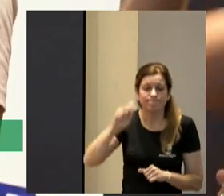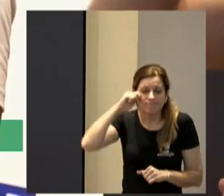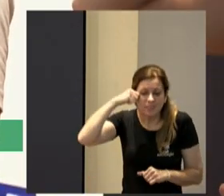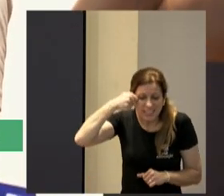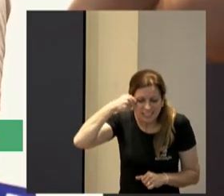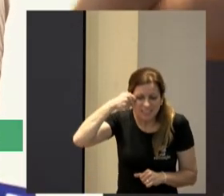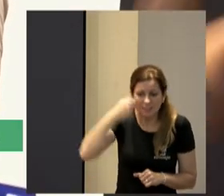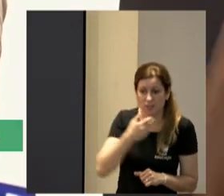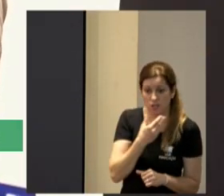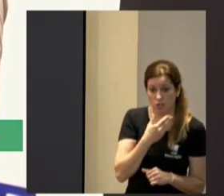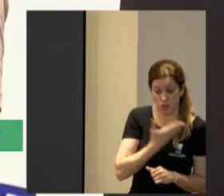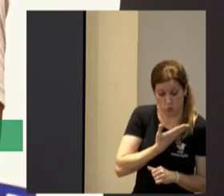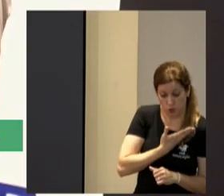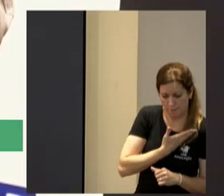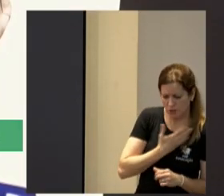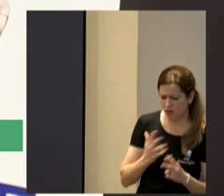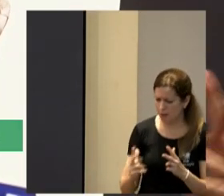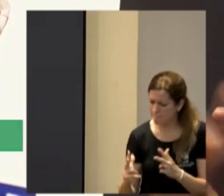Crianças negras que